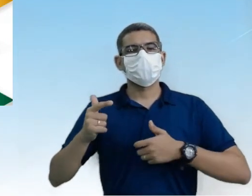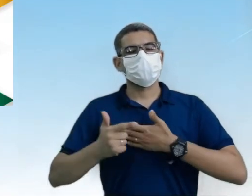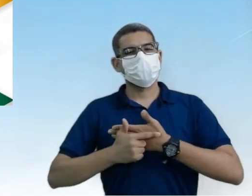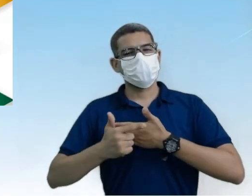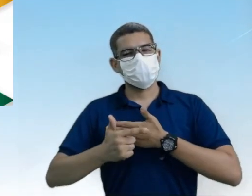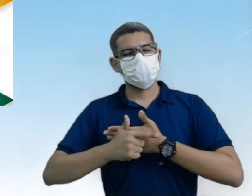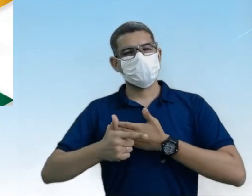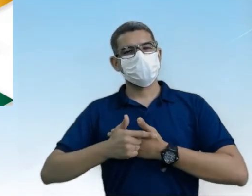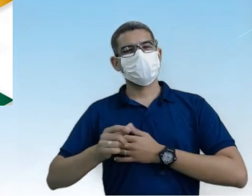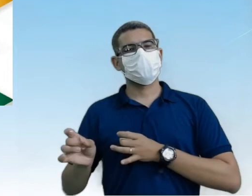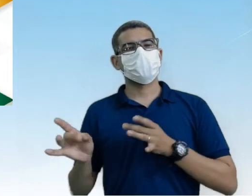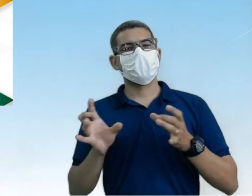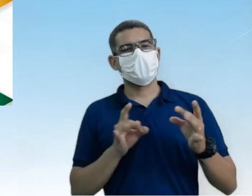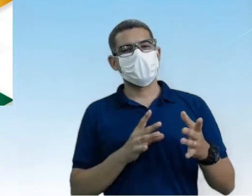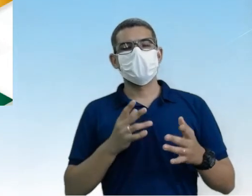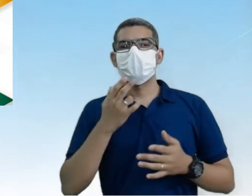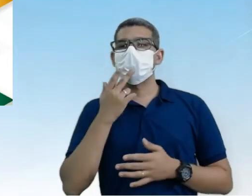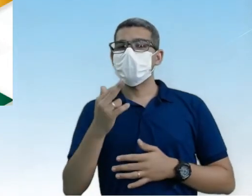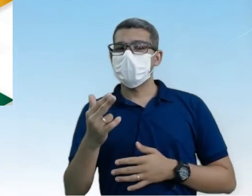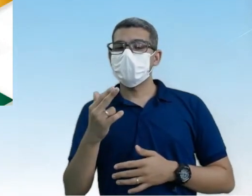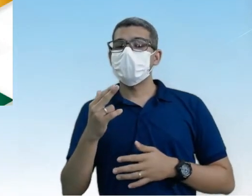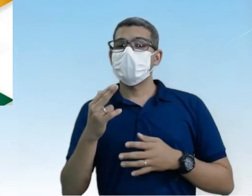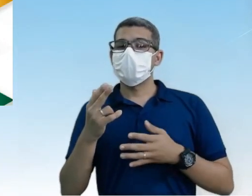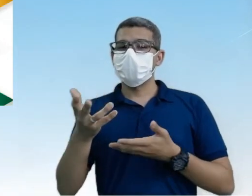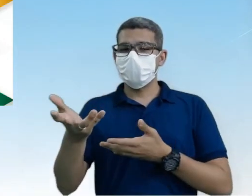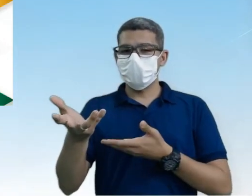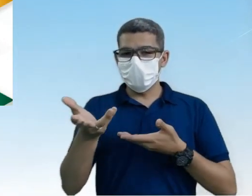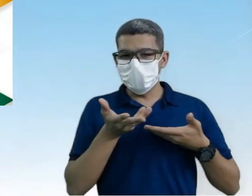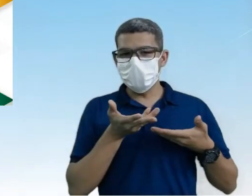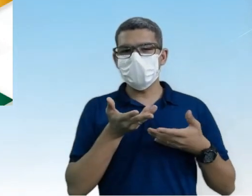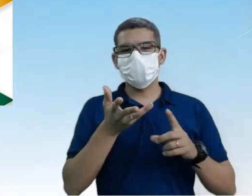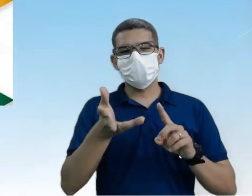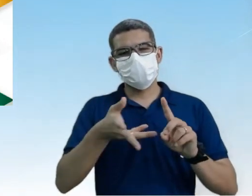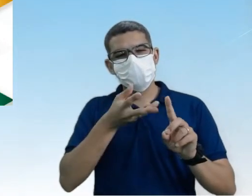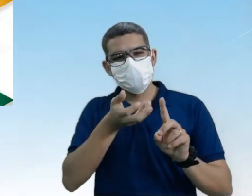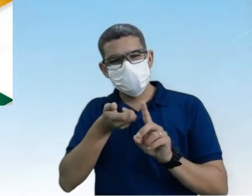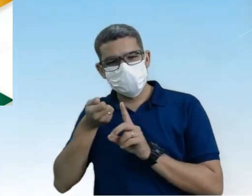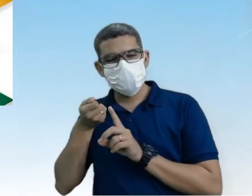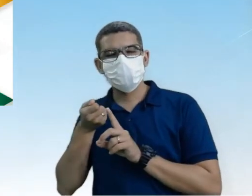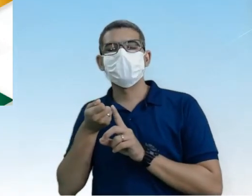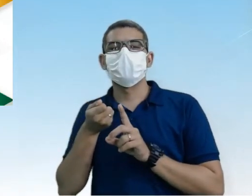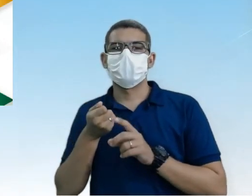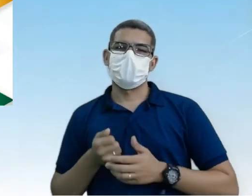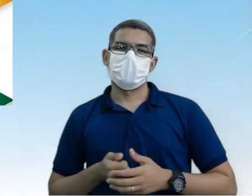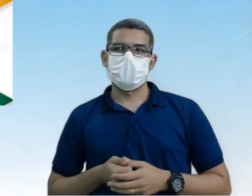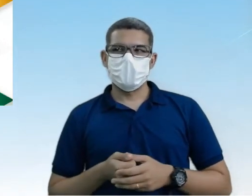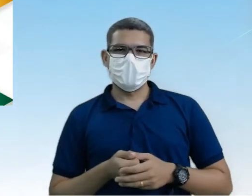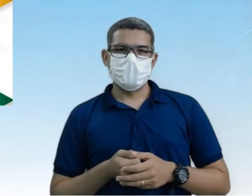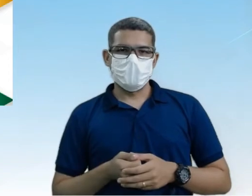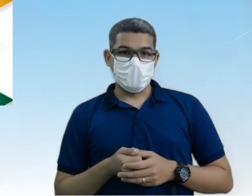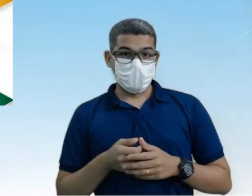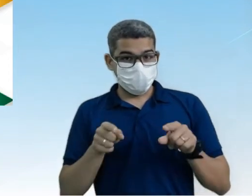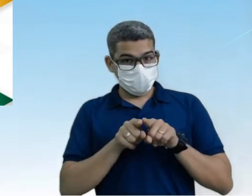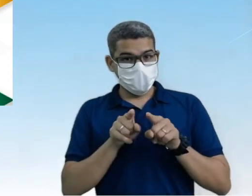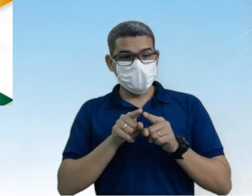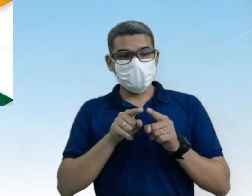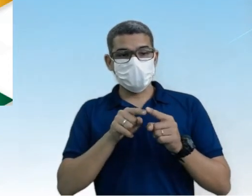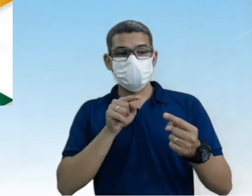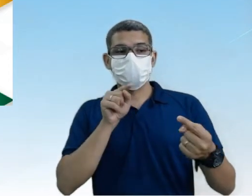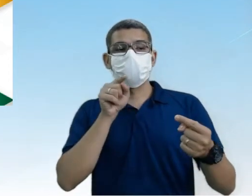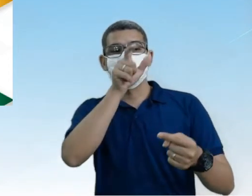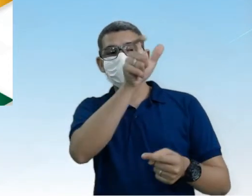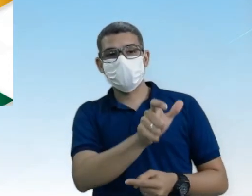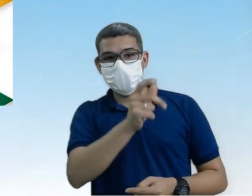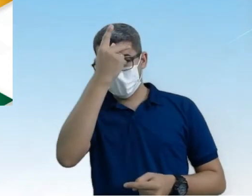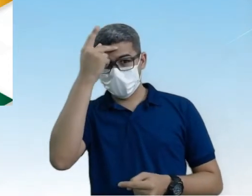função comercial, a linguagem ela tem que ser atrativa, criativa, persuasiva e apropriada para o público.